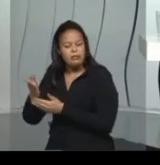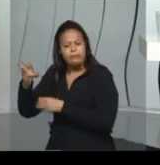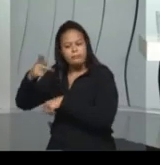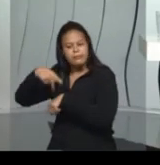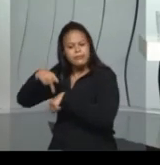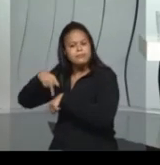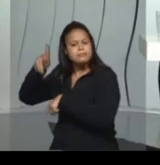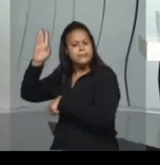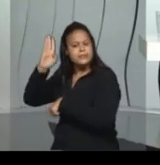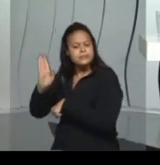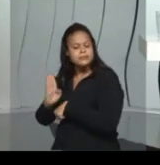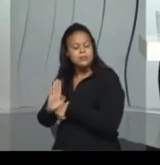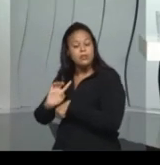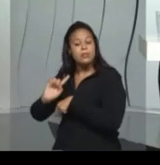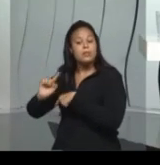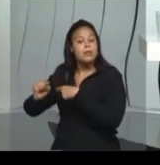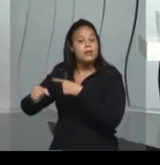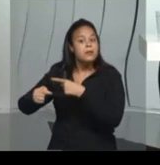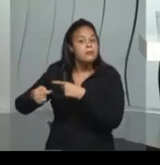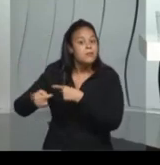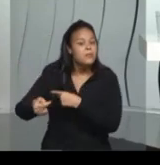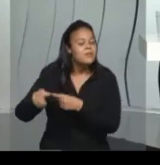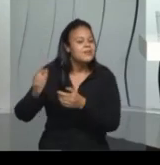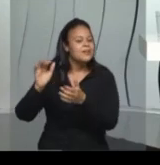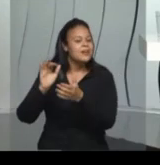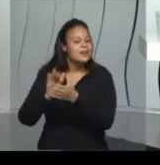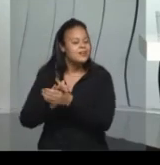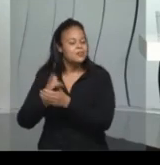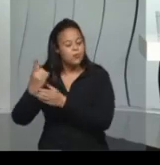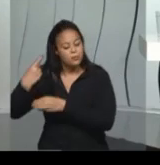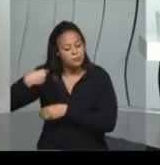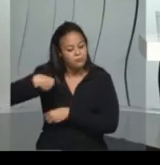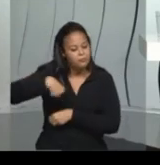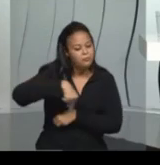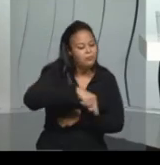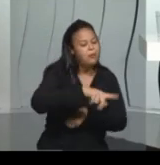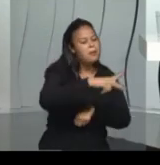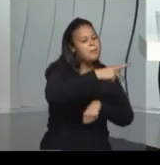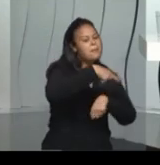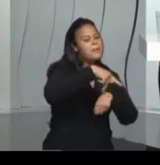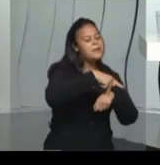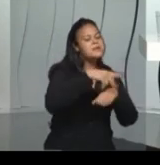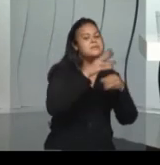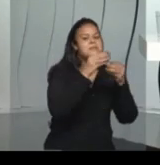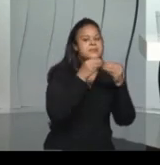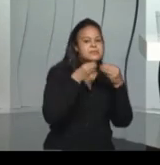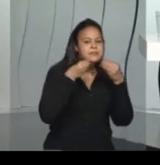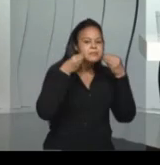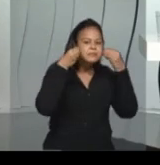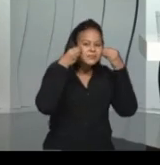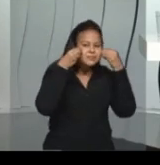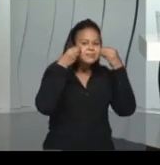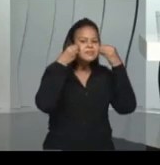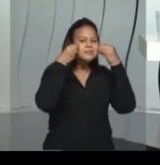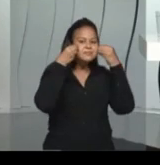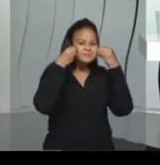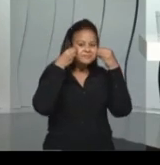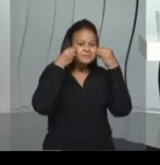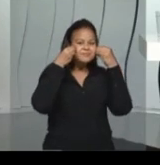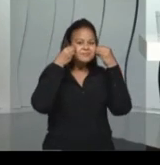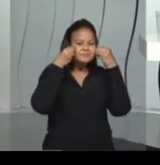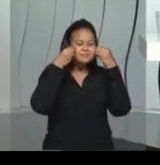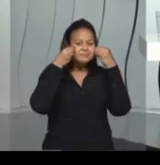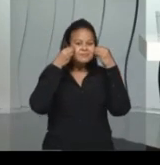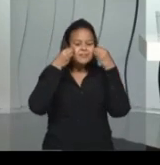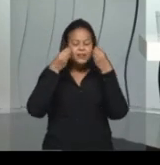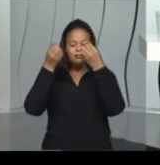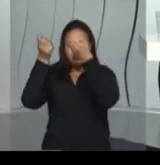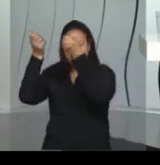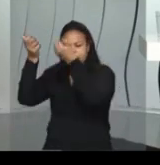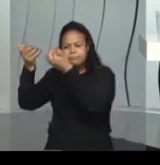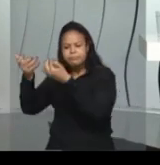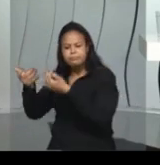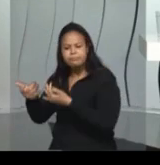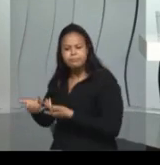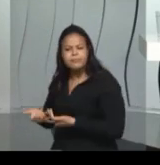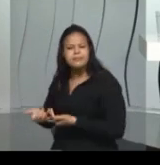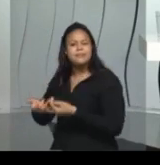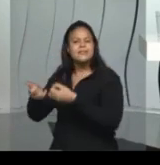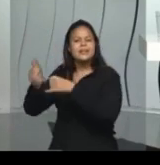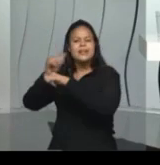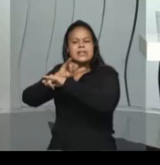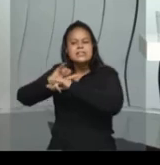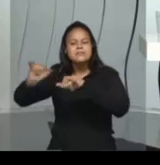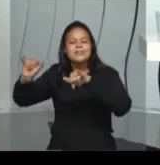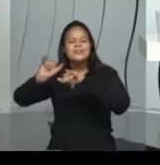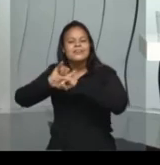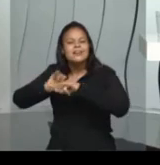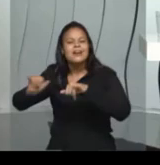ela decidiu acompanhar o marido, né, para Moçambique. Então, ela está contando essa trajetória